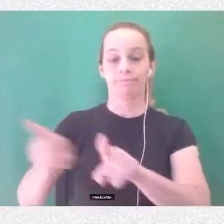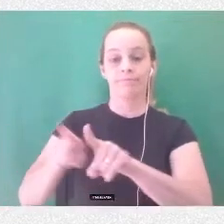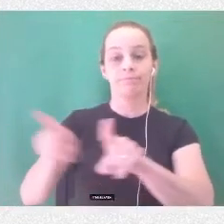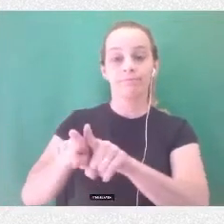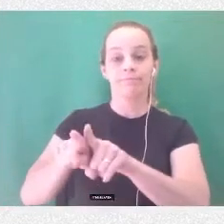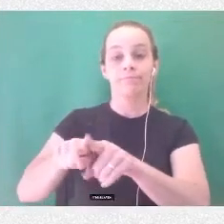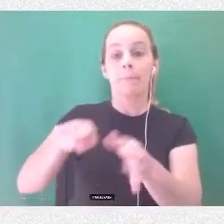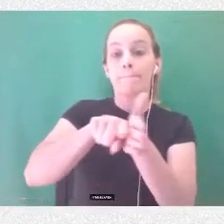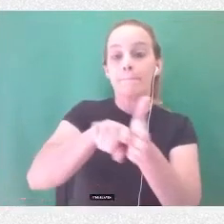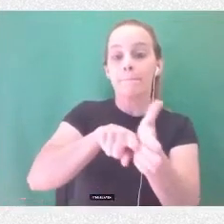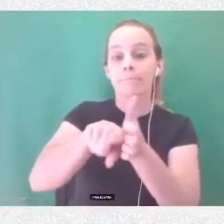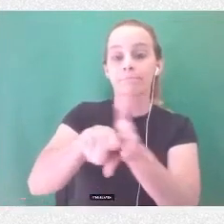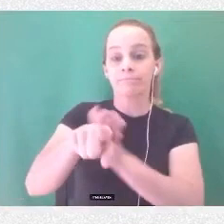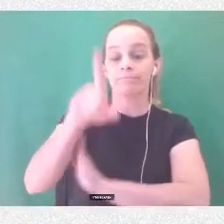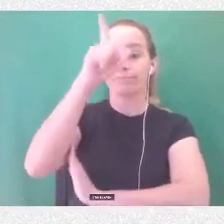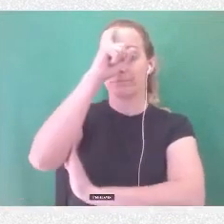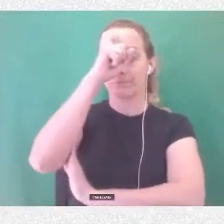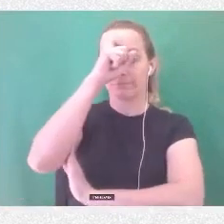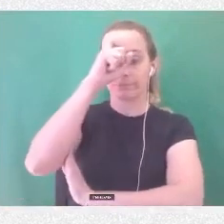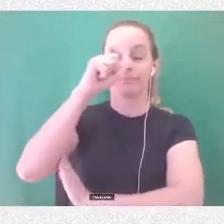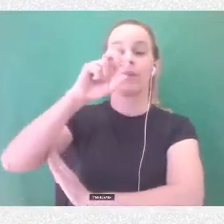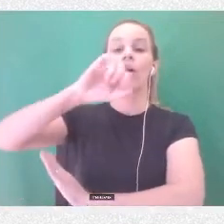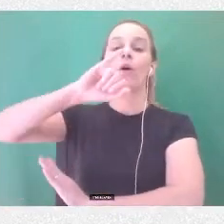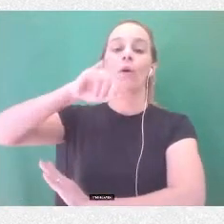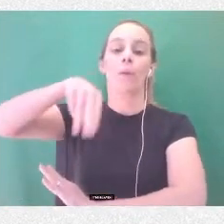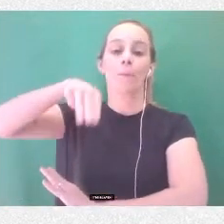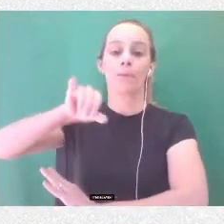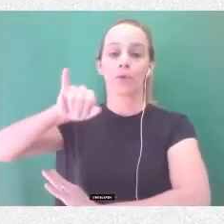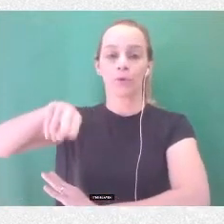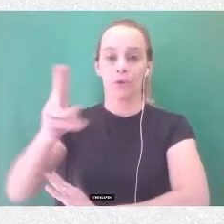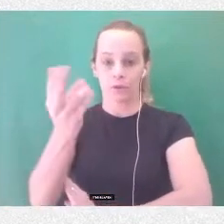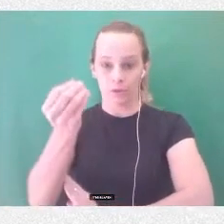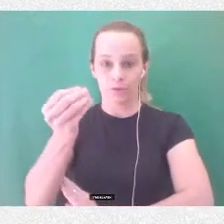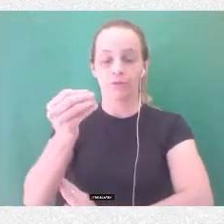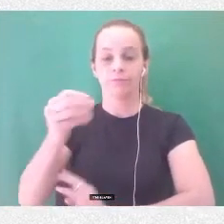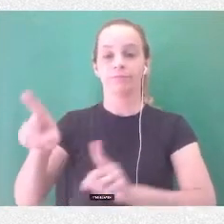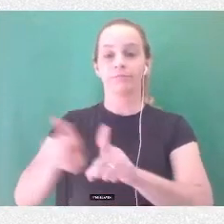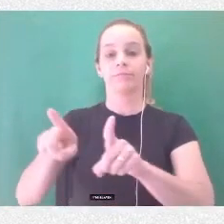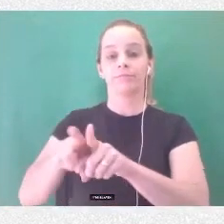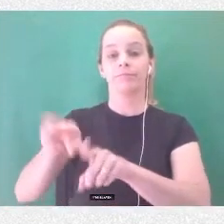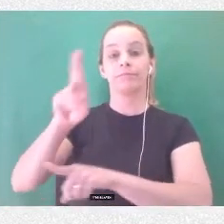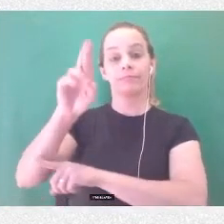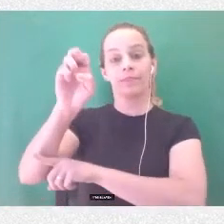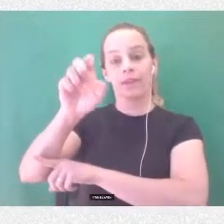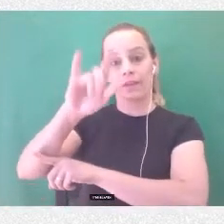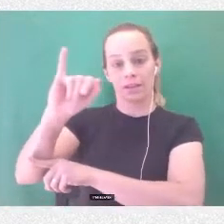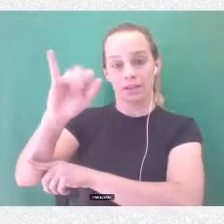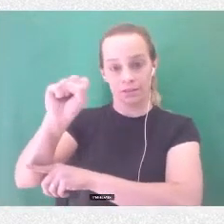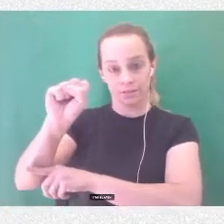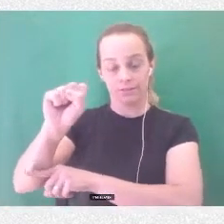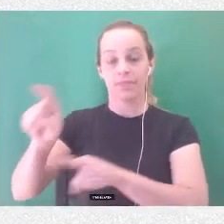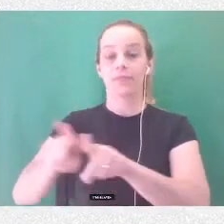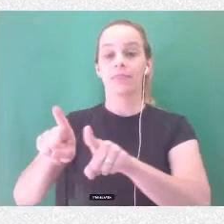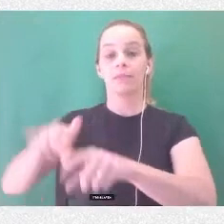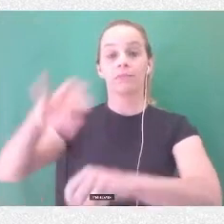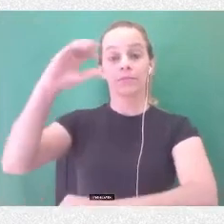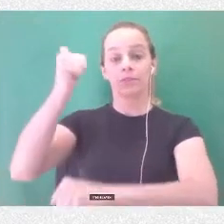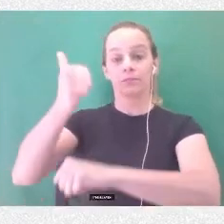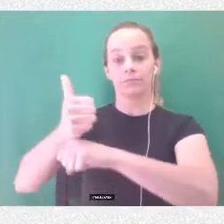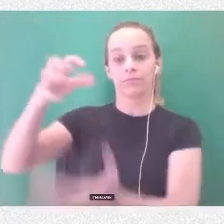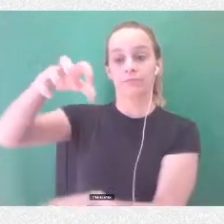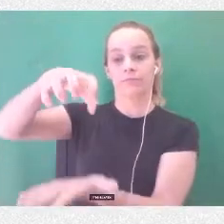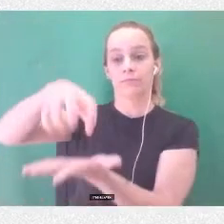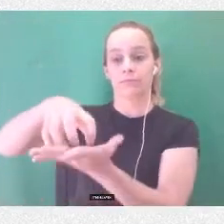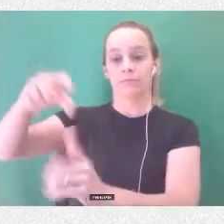pesquisador do Hospital Moinhos de Vento, o médico Régis Goulart Rosa, a diretora do campus de Toledo